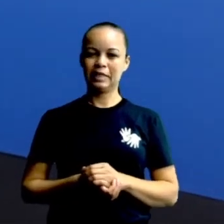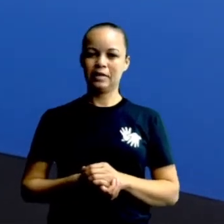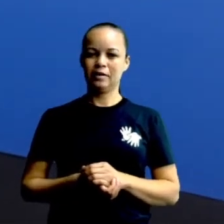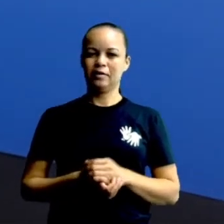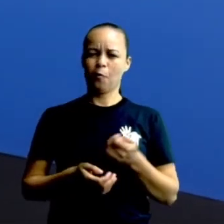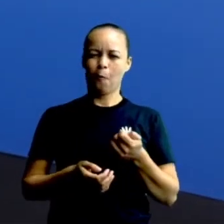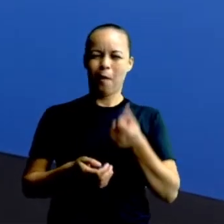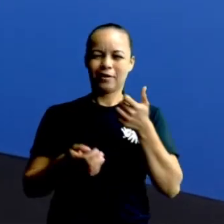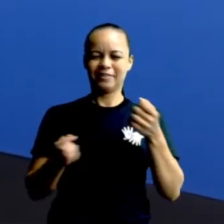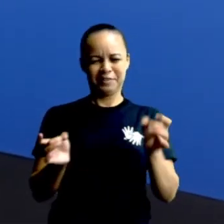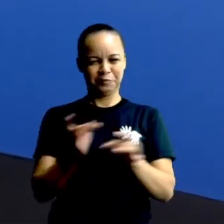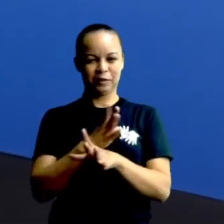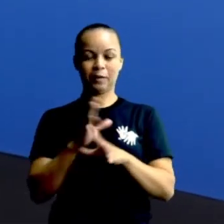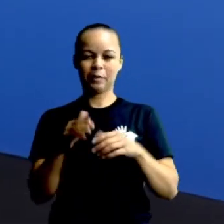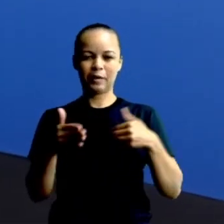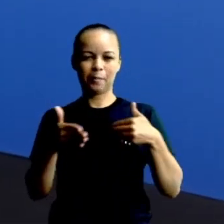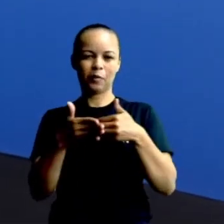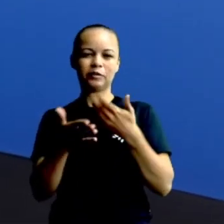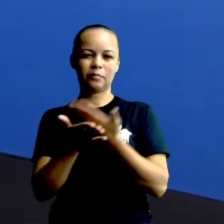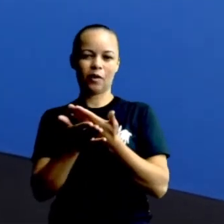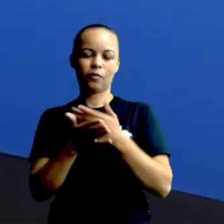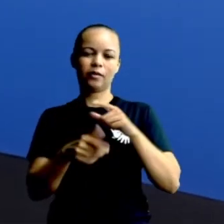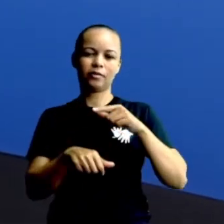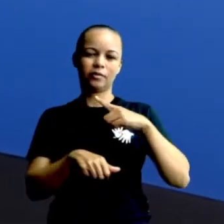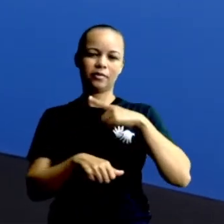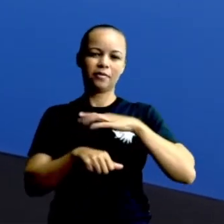Mas na próxima aula tem mais, tá certo?